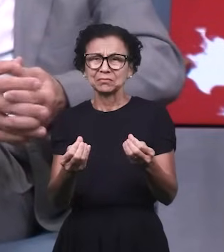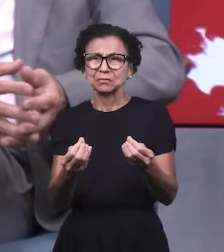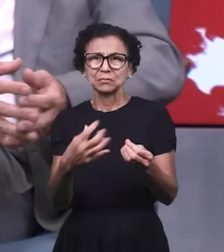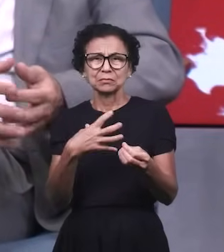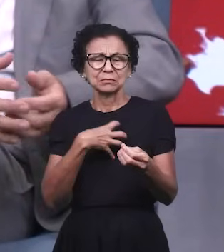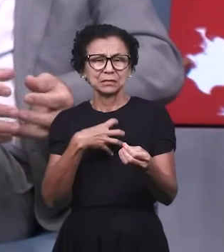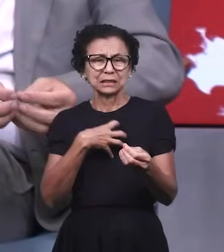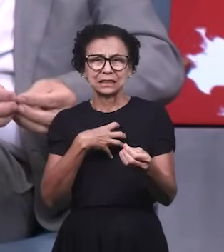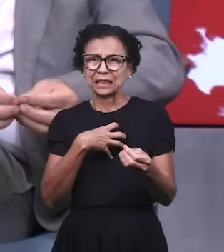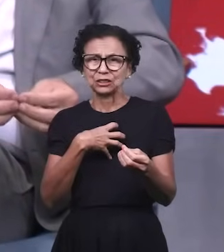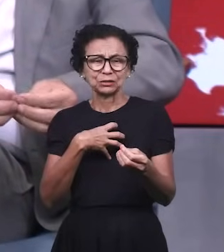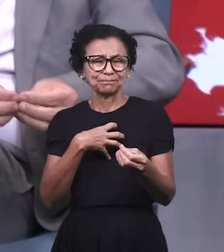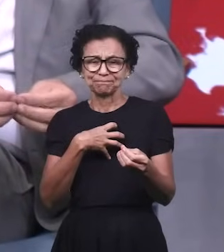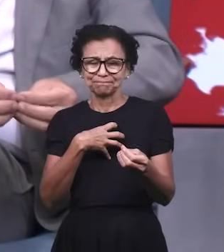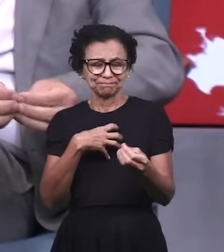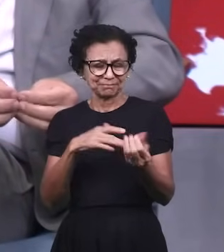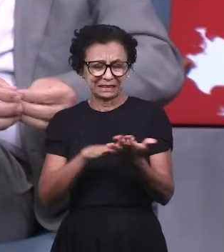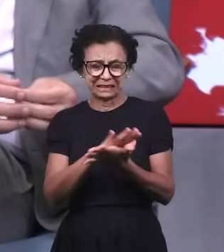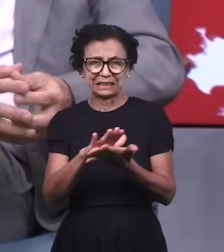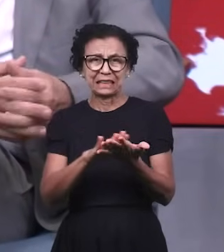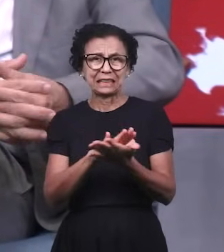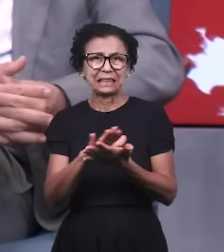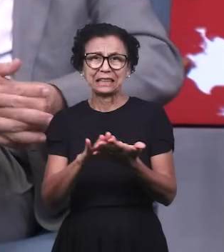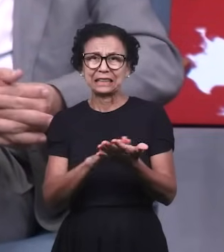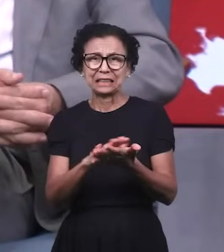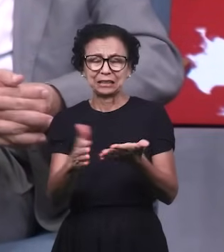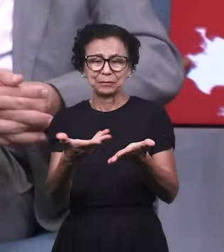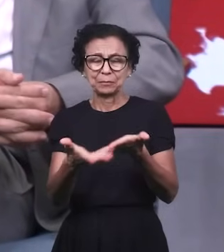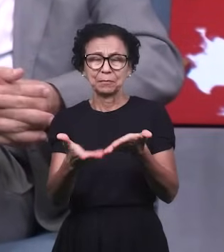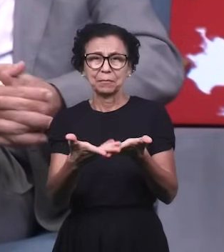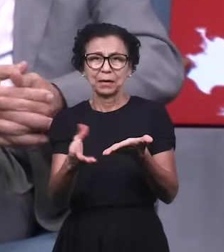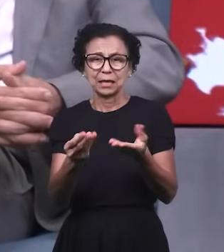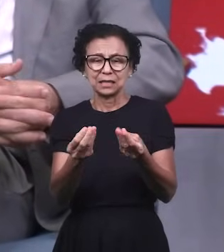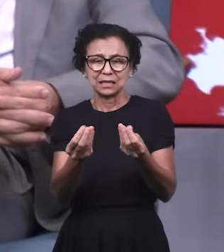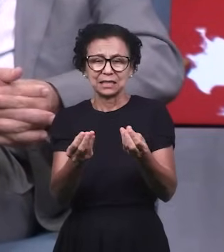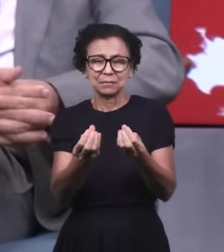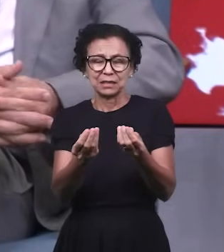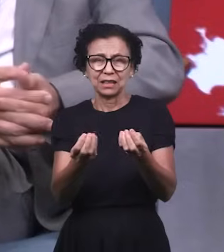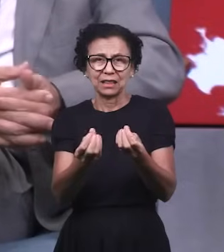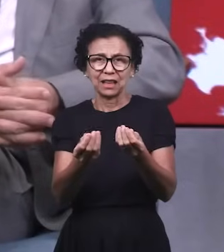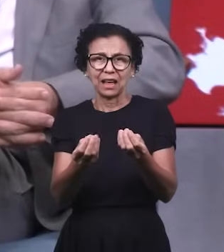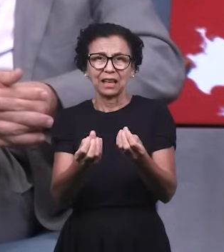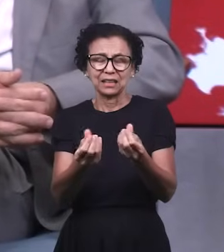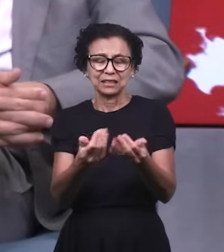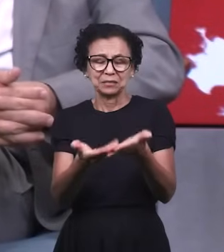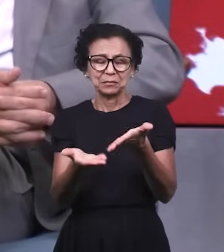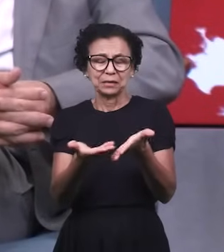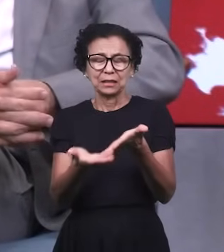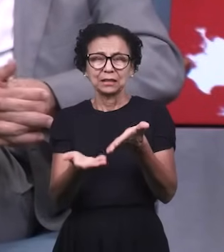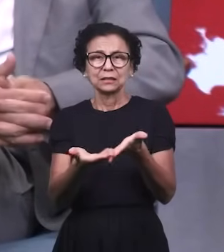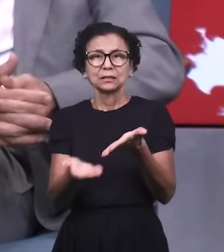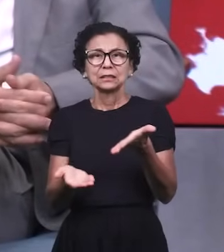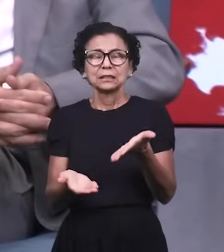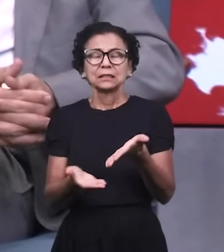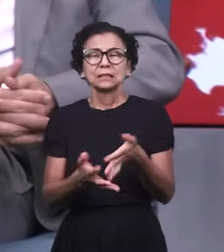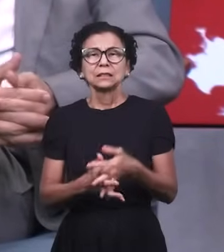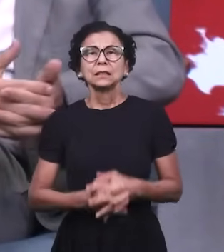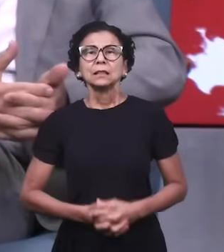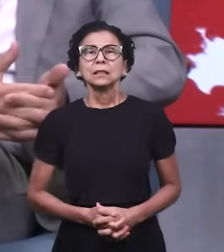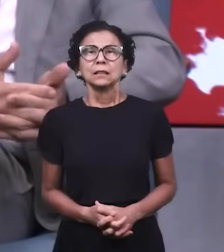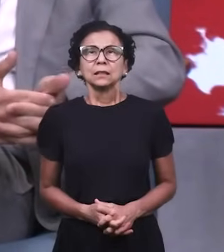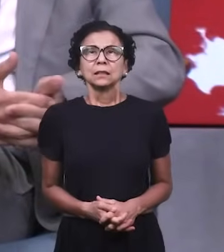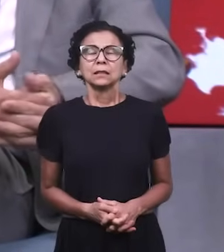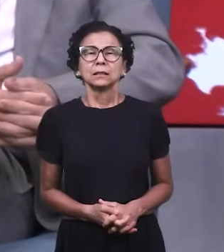chamadas a perda da sensibilidade em terminações periféricas.